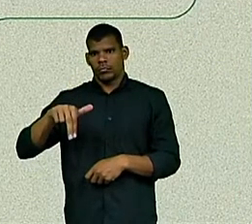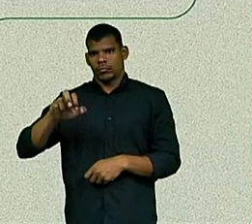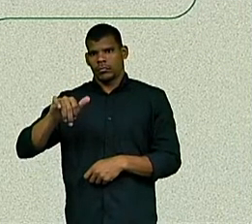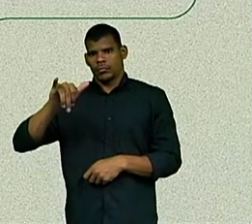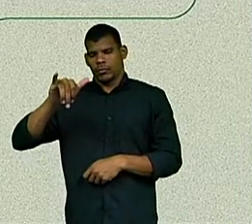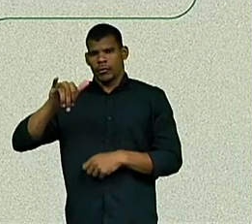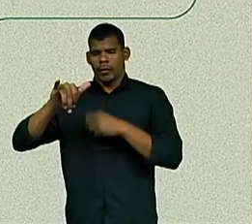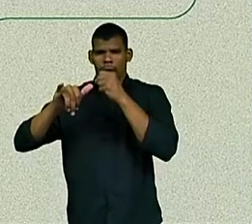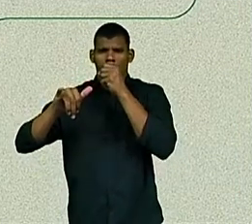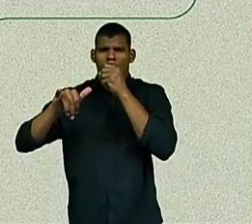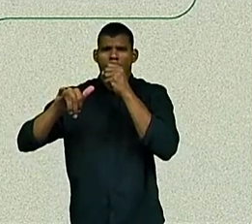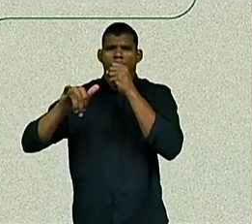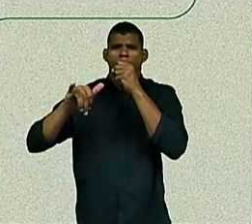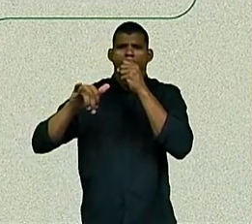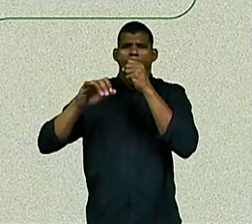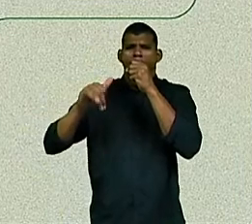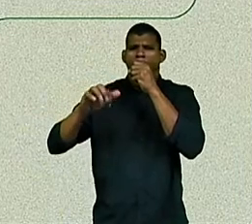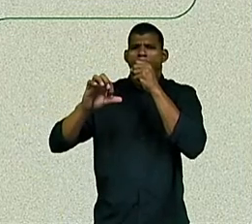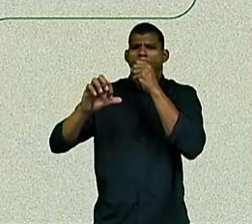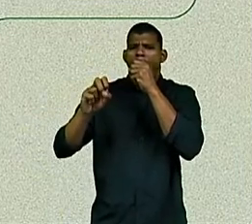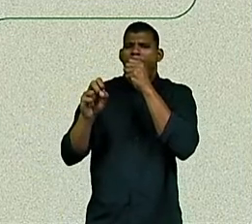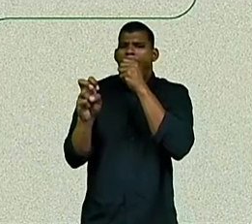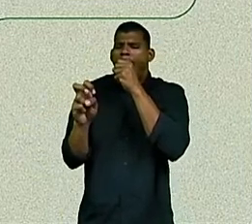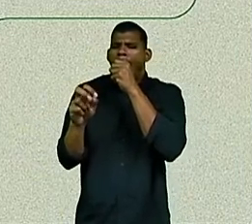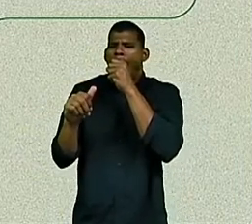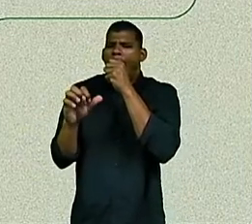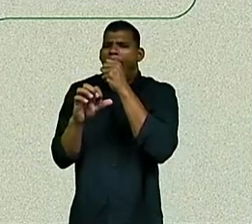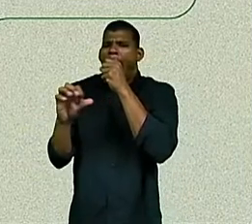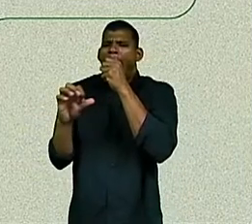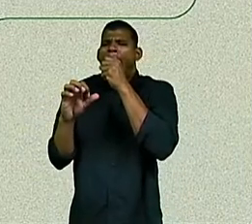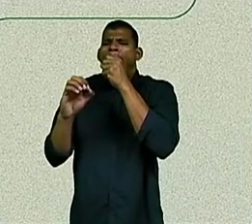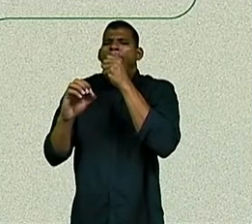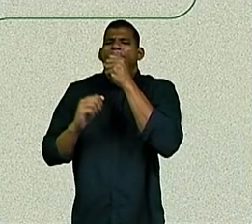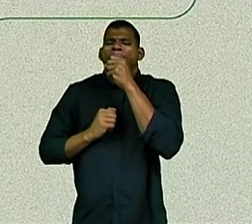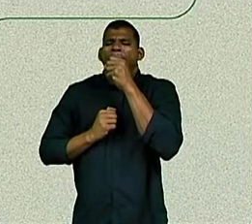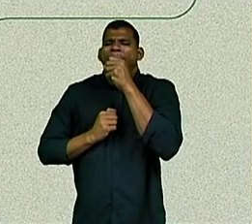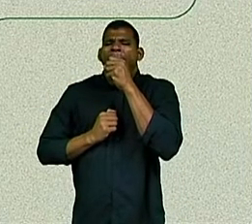foi um governo na verdade